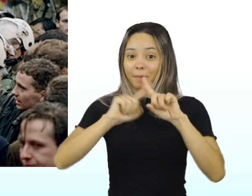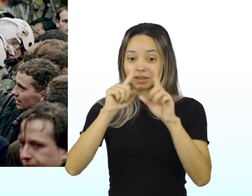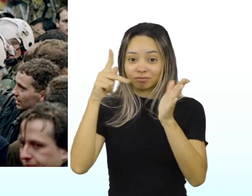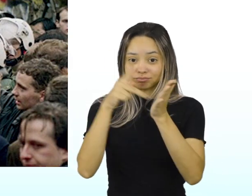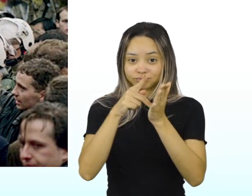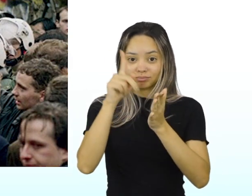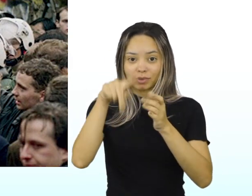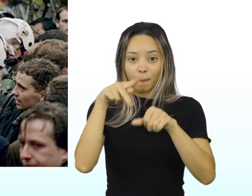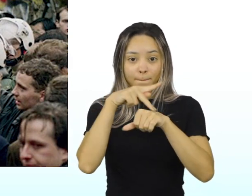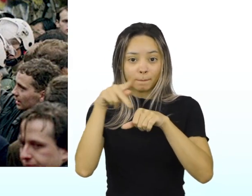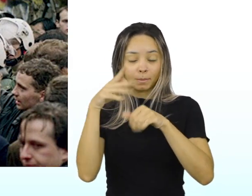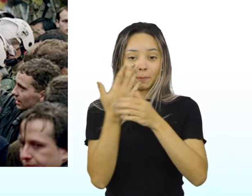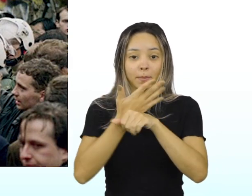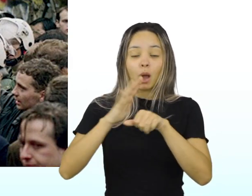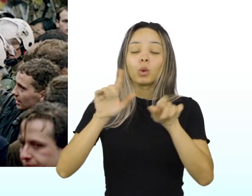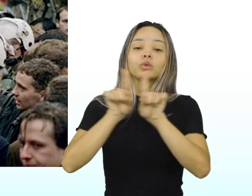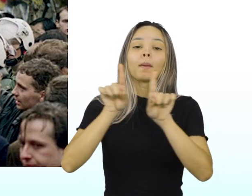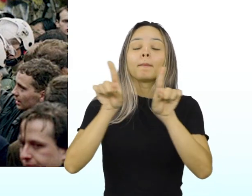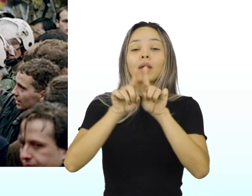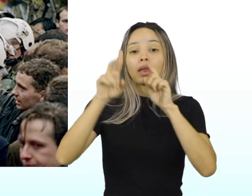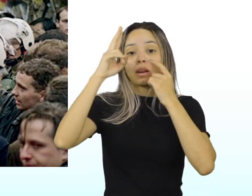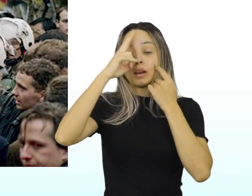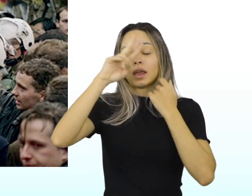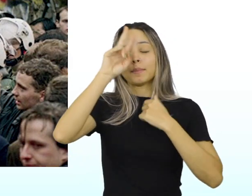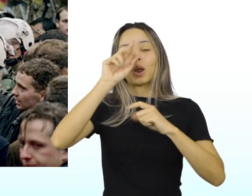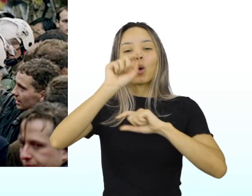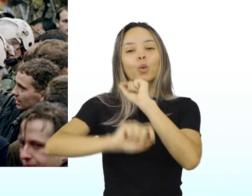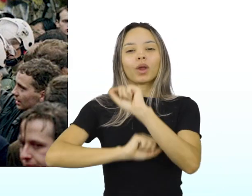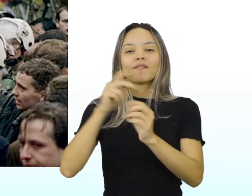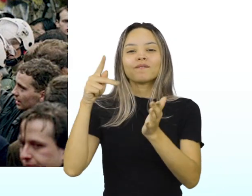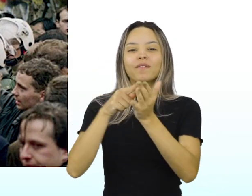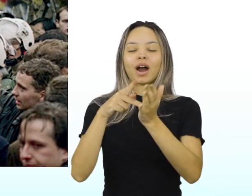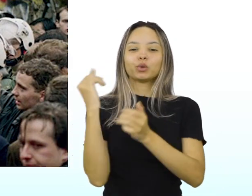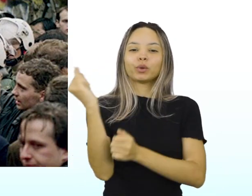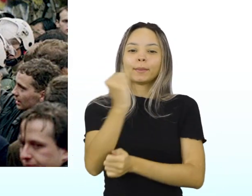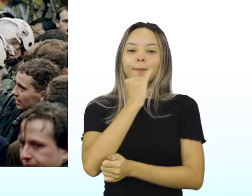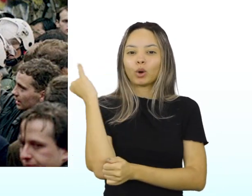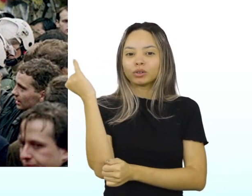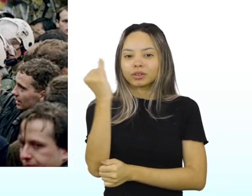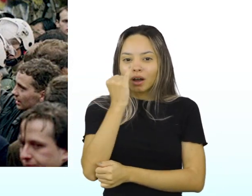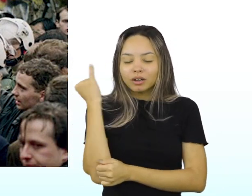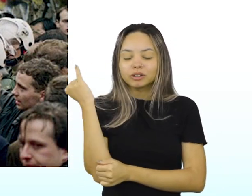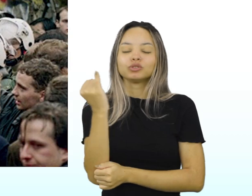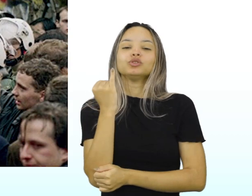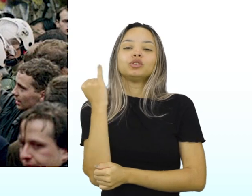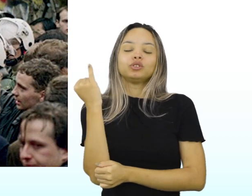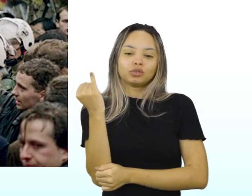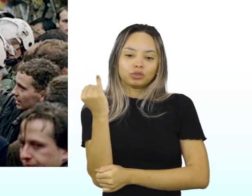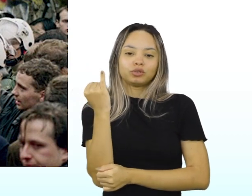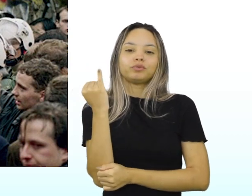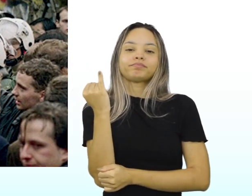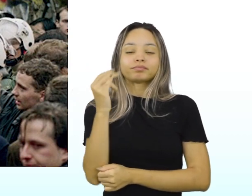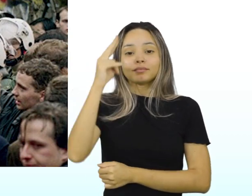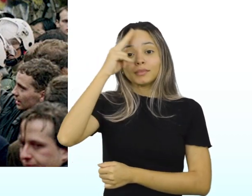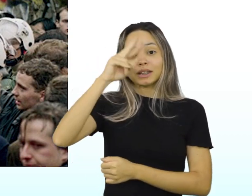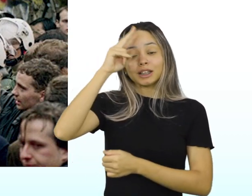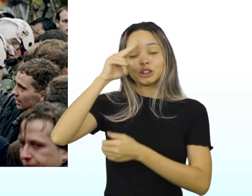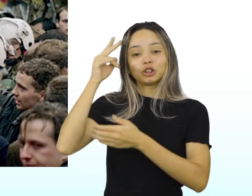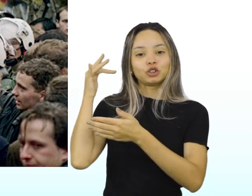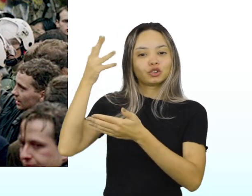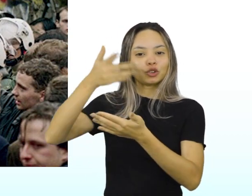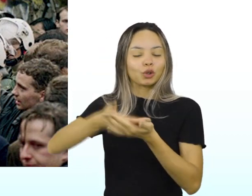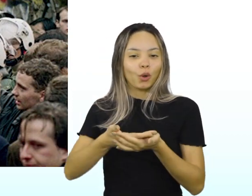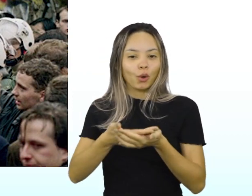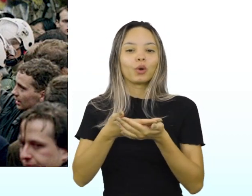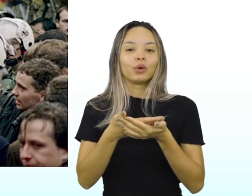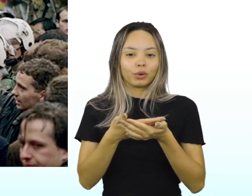ela relembra ali um dos fatos mais importantes, um dos fatos mais relevantes da nossa história